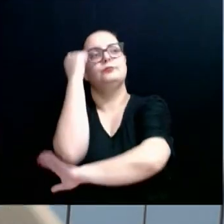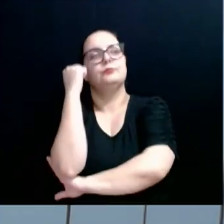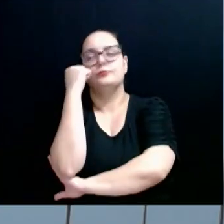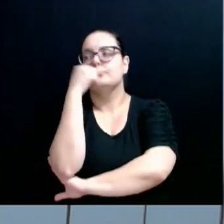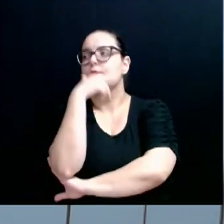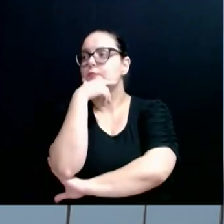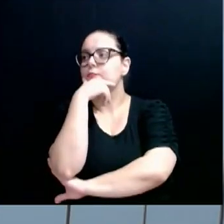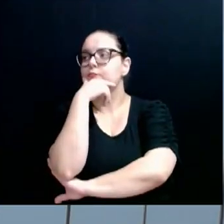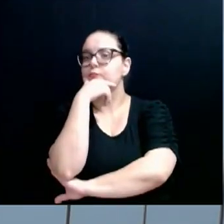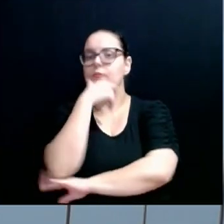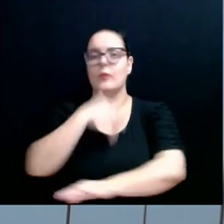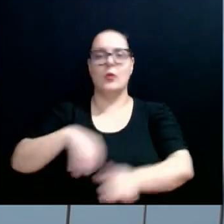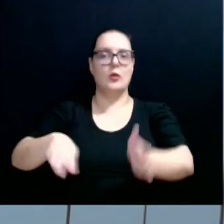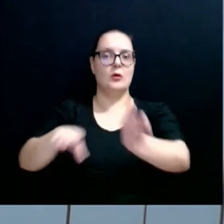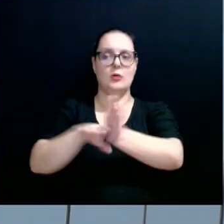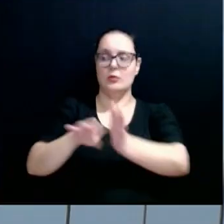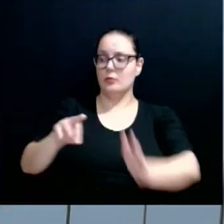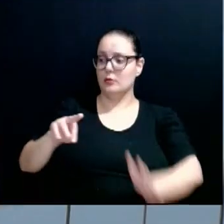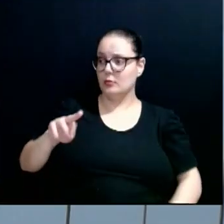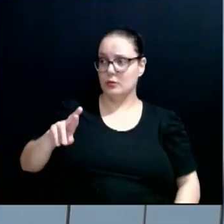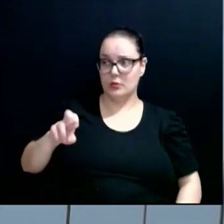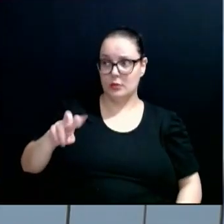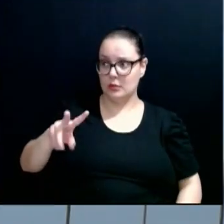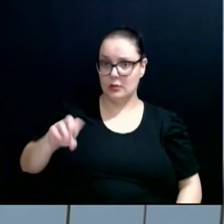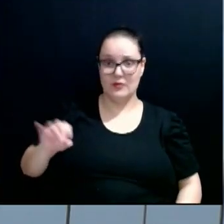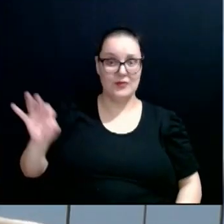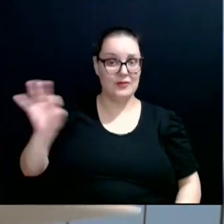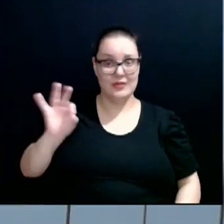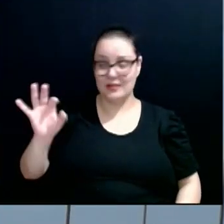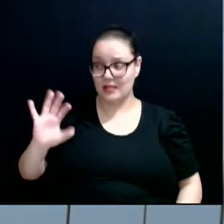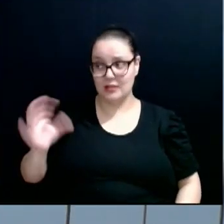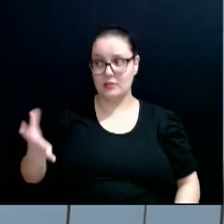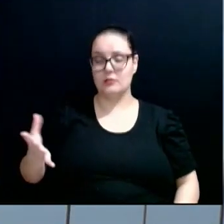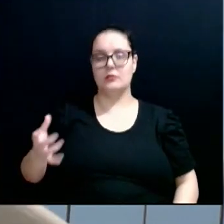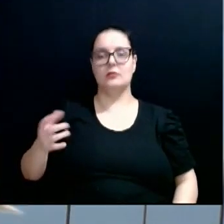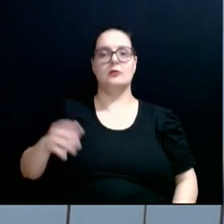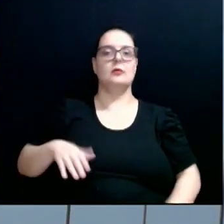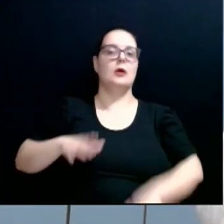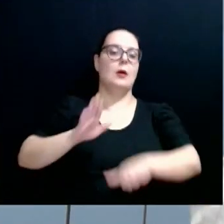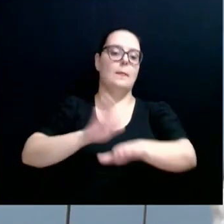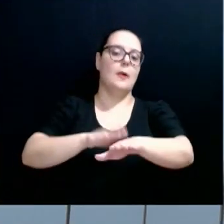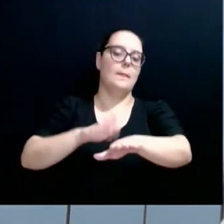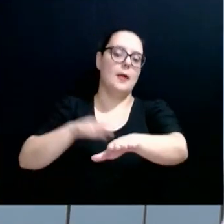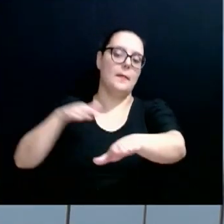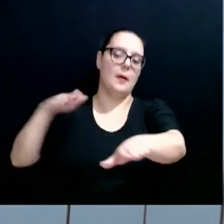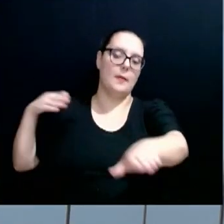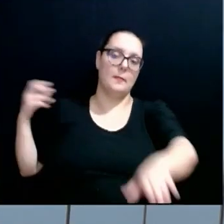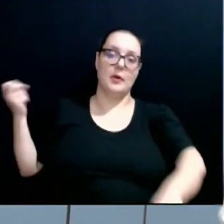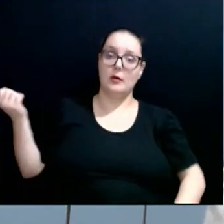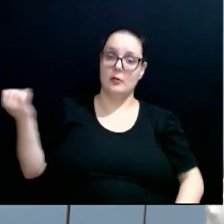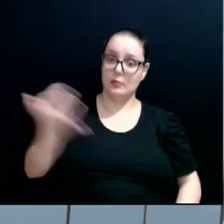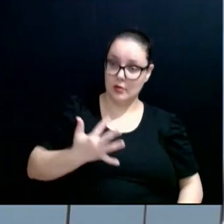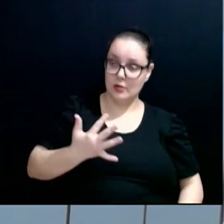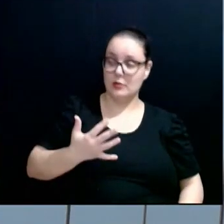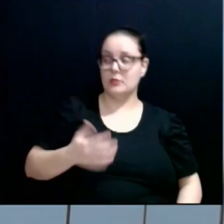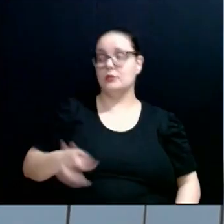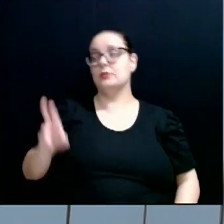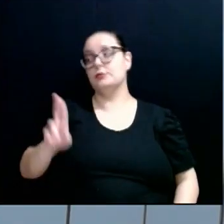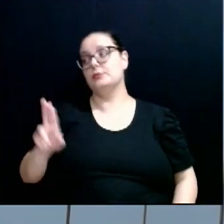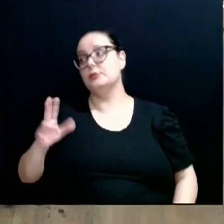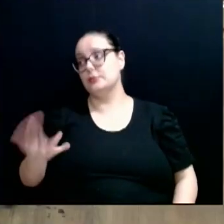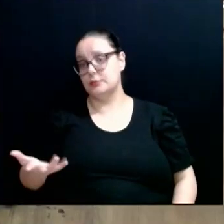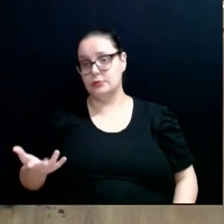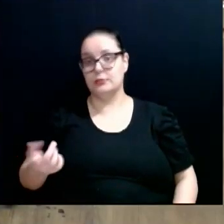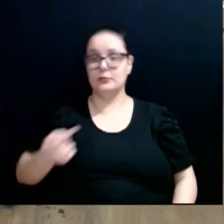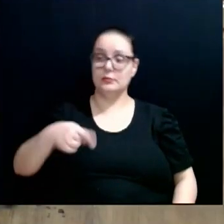que não aconteceu nada. Simplesmente é a quantidade de veículos que as pessoas utilizam ainda para ir para o trabalho. Mais